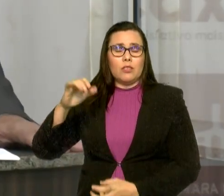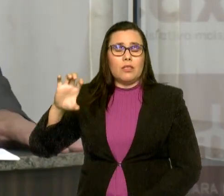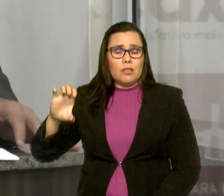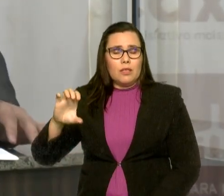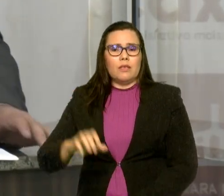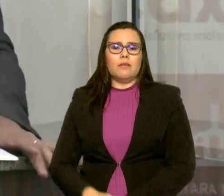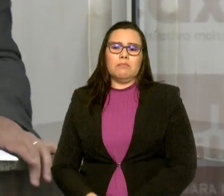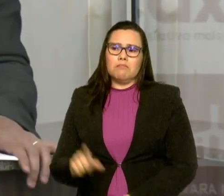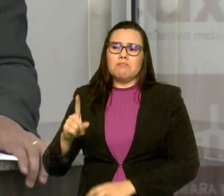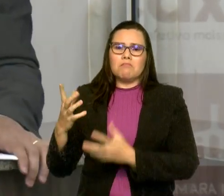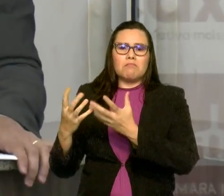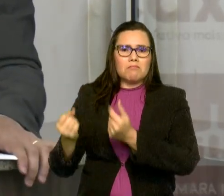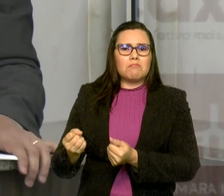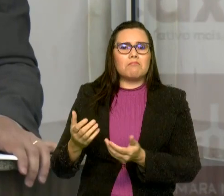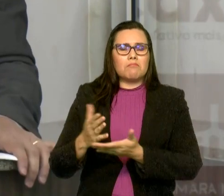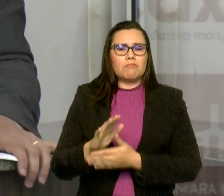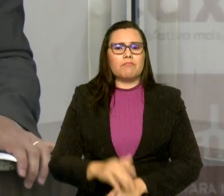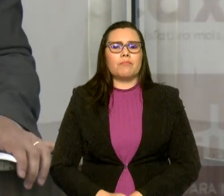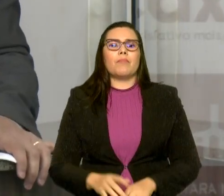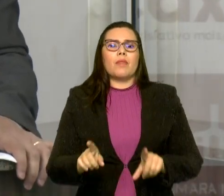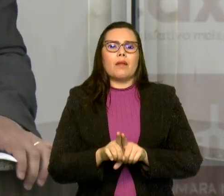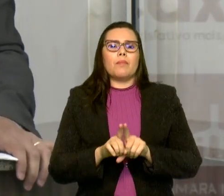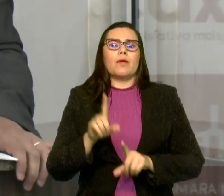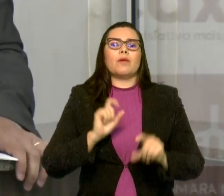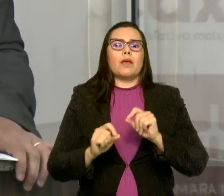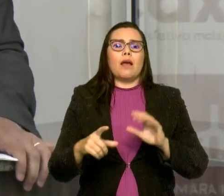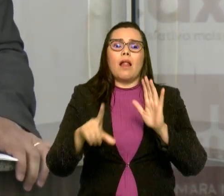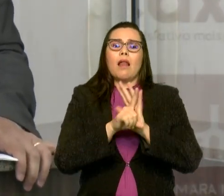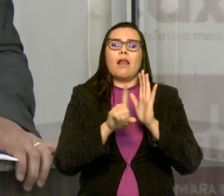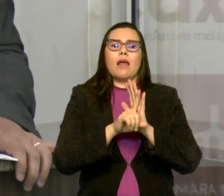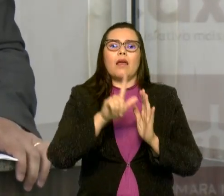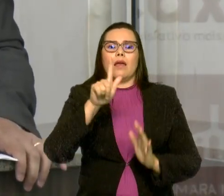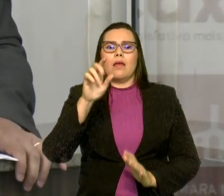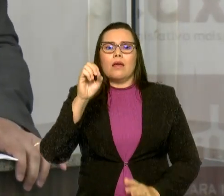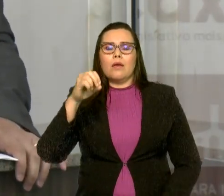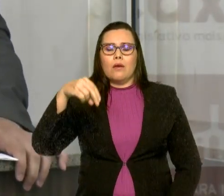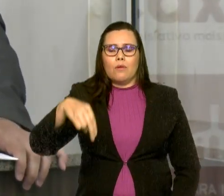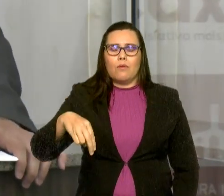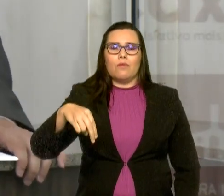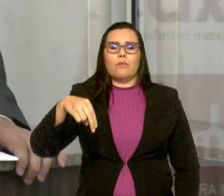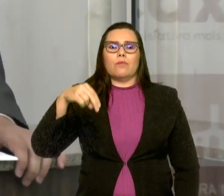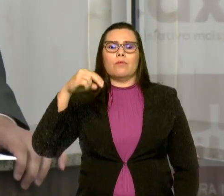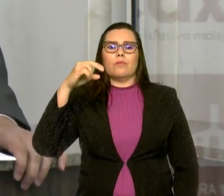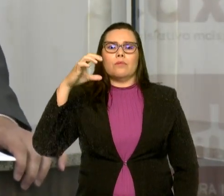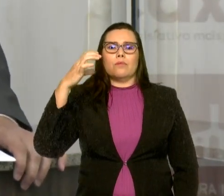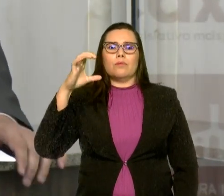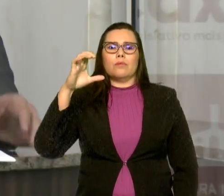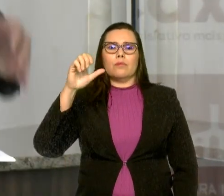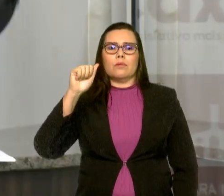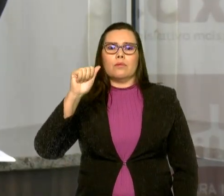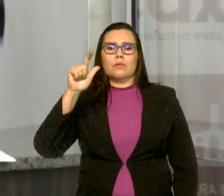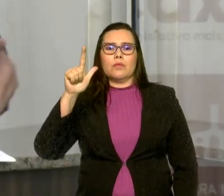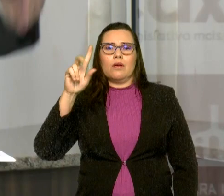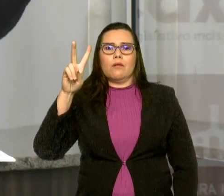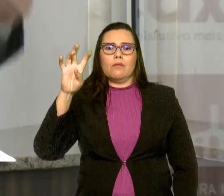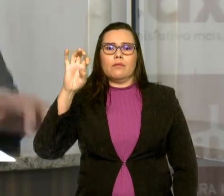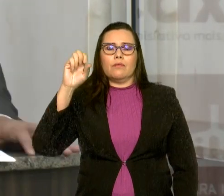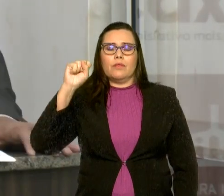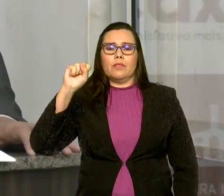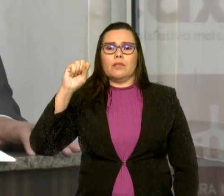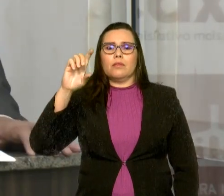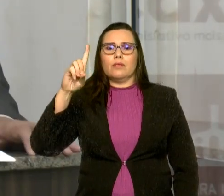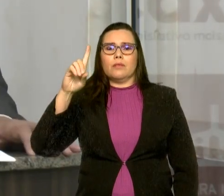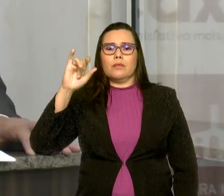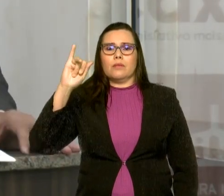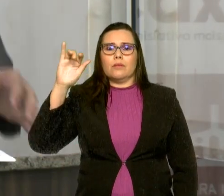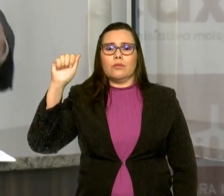gabinete já está chamando essa lei de Lei Gonçalves Dias, em homenagem exatamente a essa terra, em homenagem a Caxias, em homenagem à